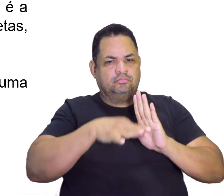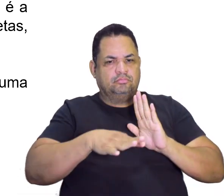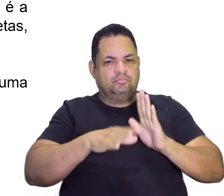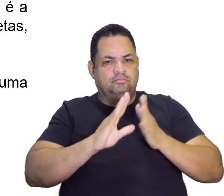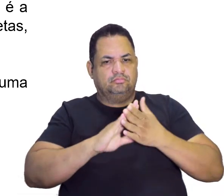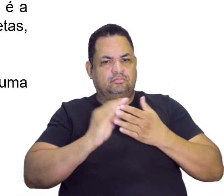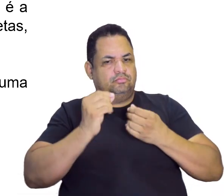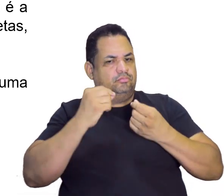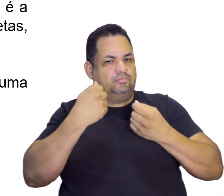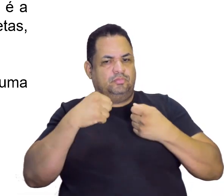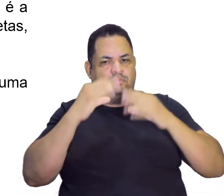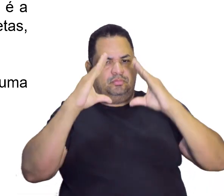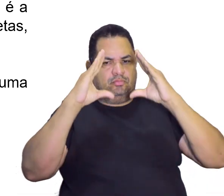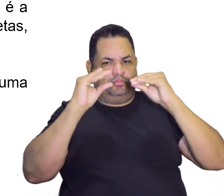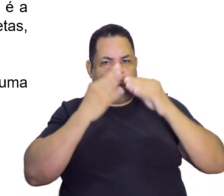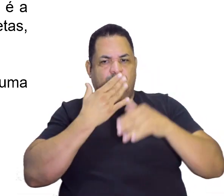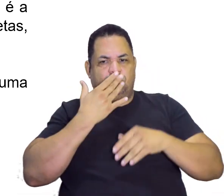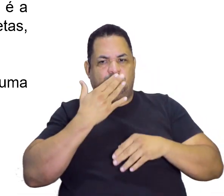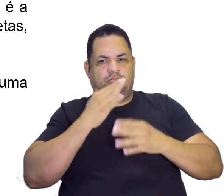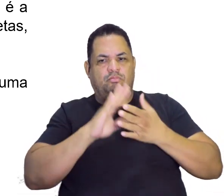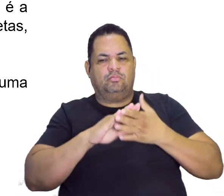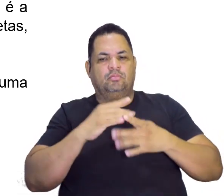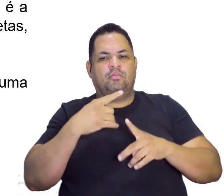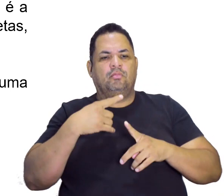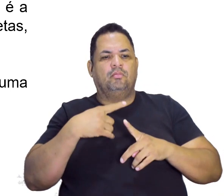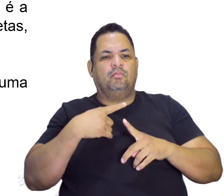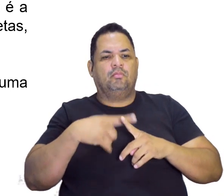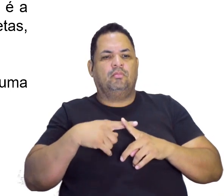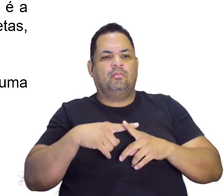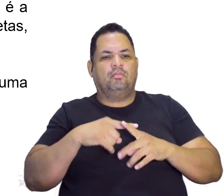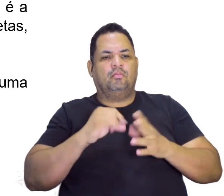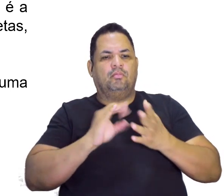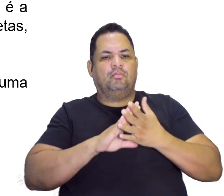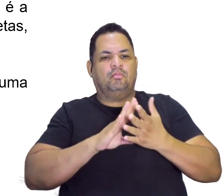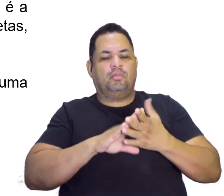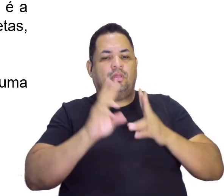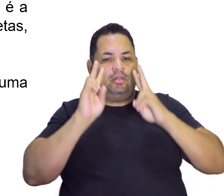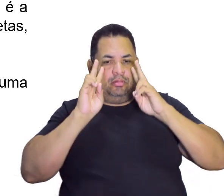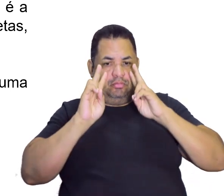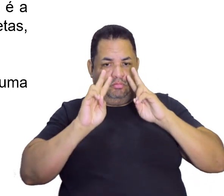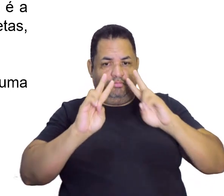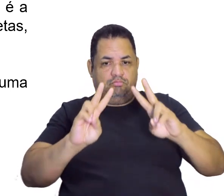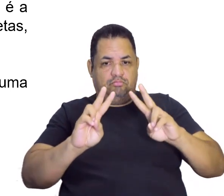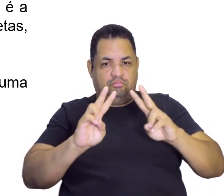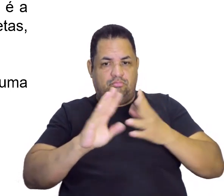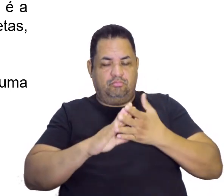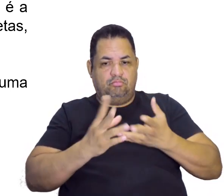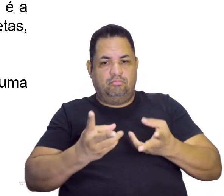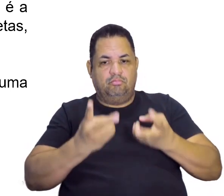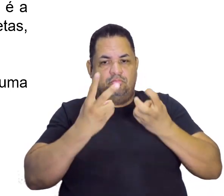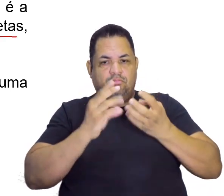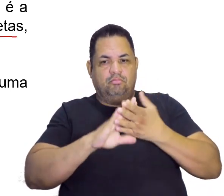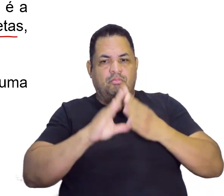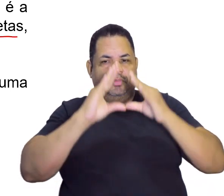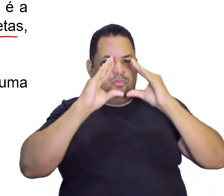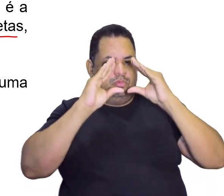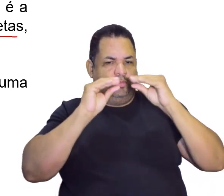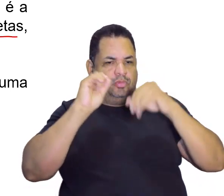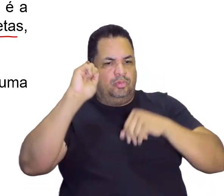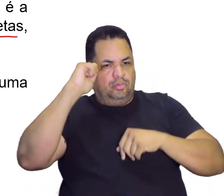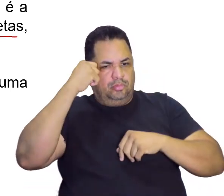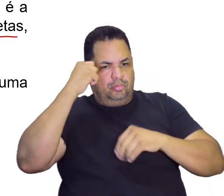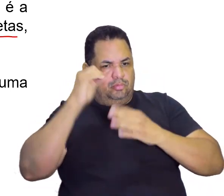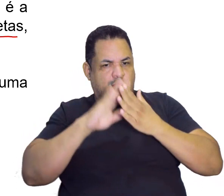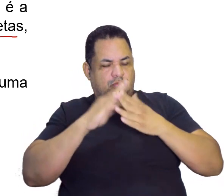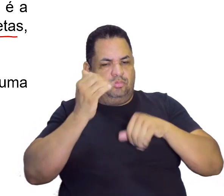devem ser luminosas e coloridas, tal como é a impressão visual que nos causam, e sim escuras ou